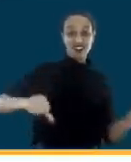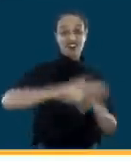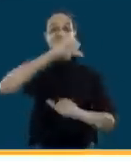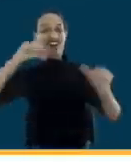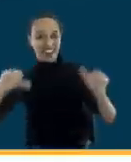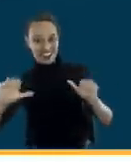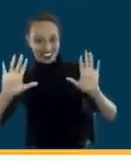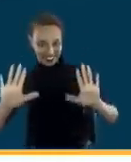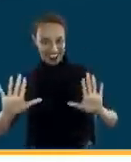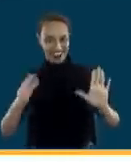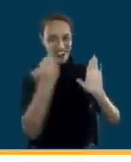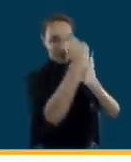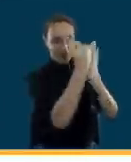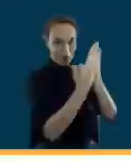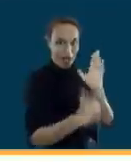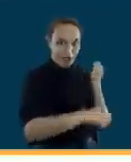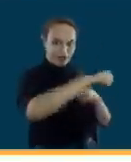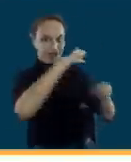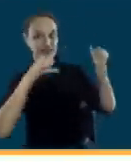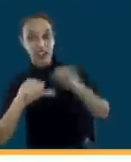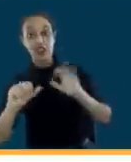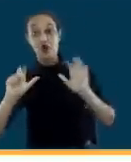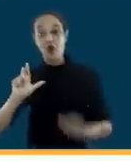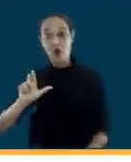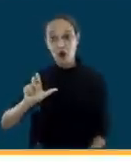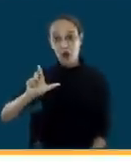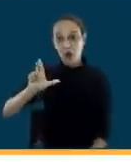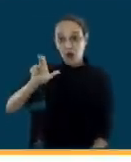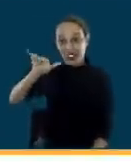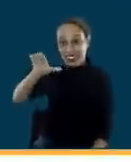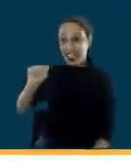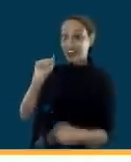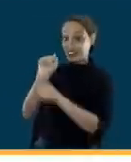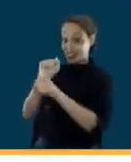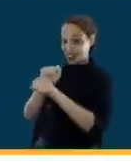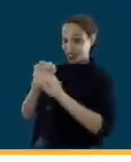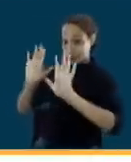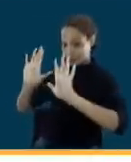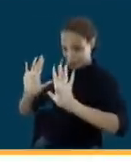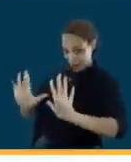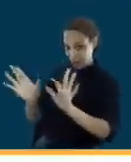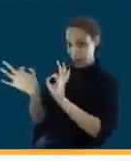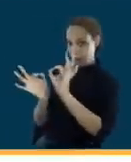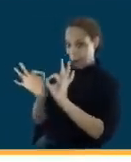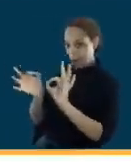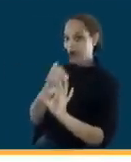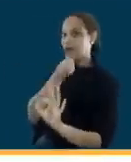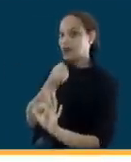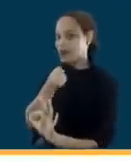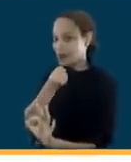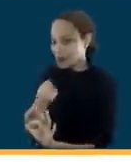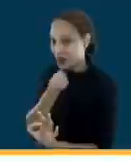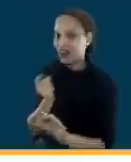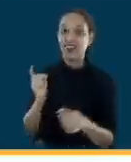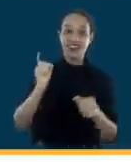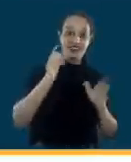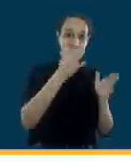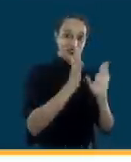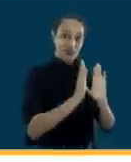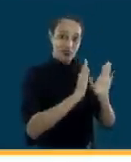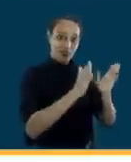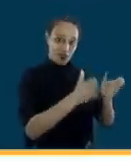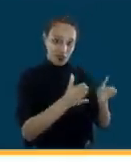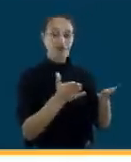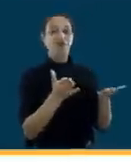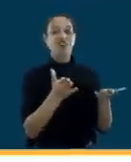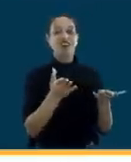então, tá? Na verdade, então, Luciana, você espera um pouquinho, vai ajeitando o seu microfone, a gente vai... Doutor Danilo, como é da casa, como